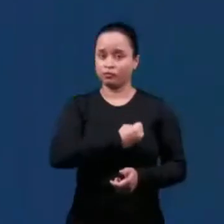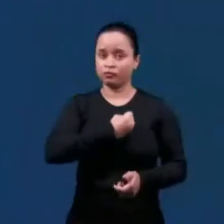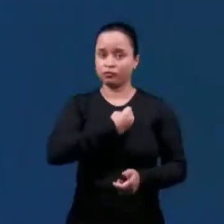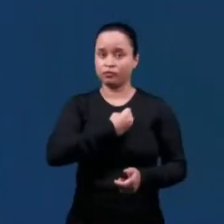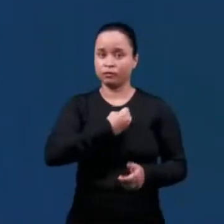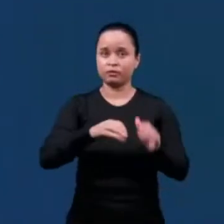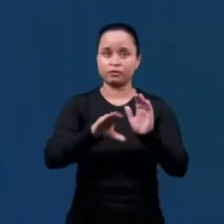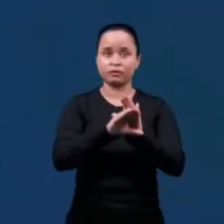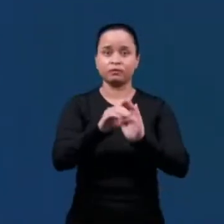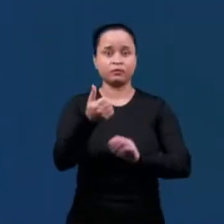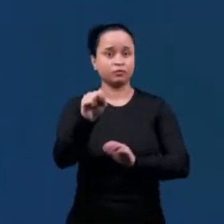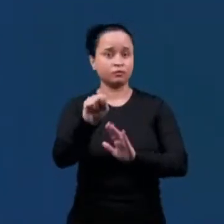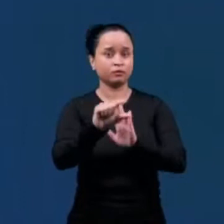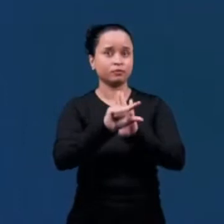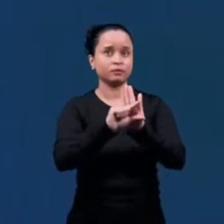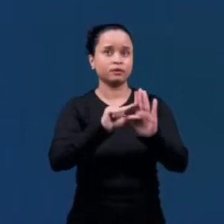38.